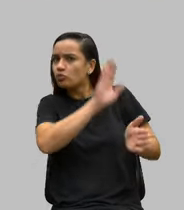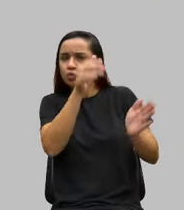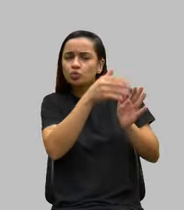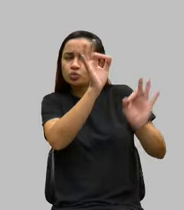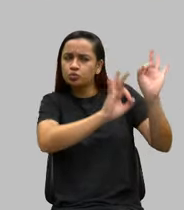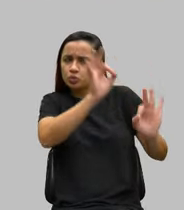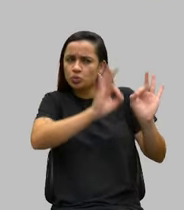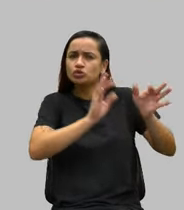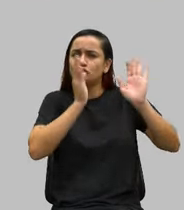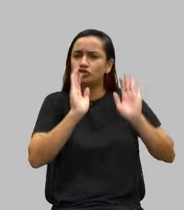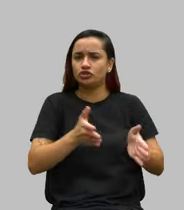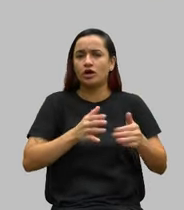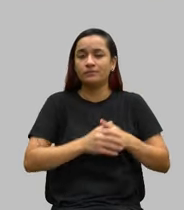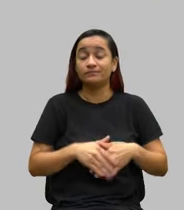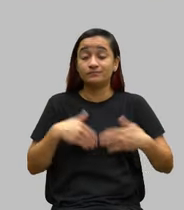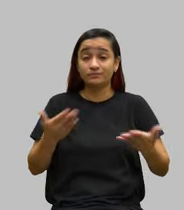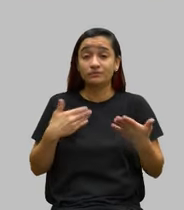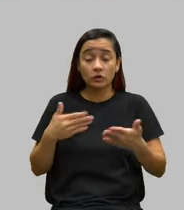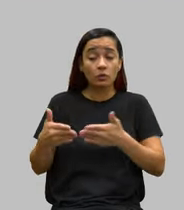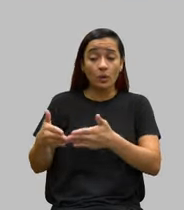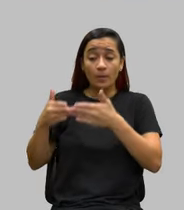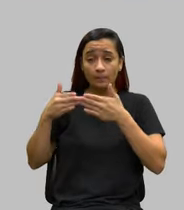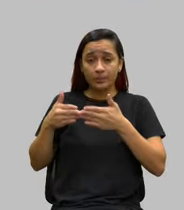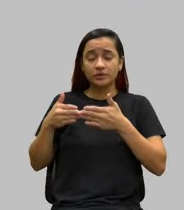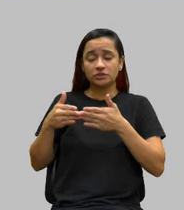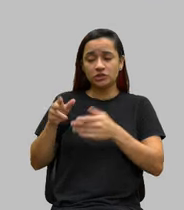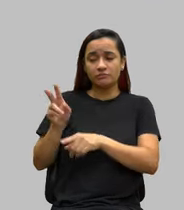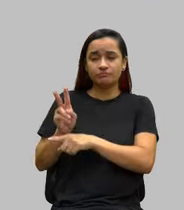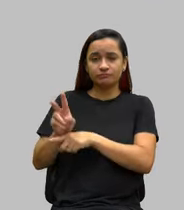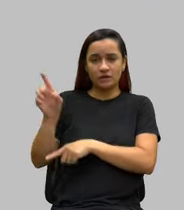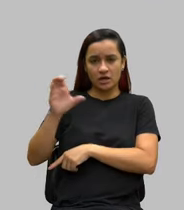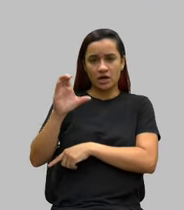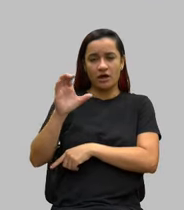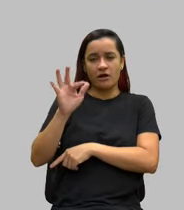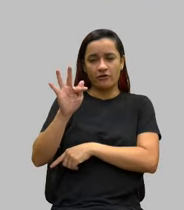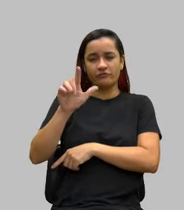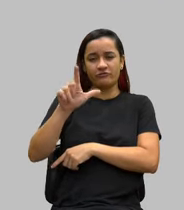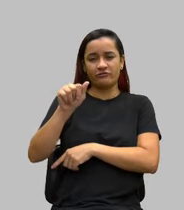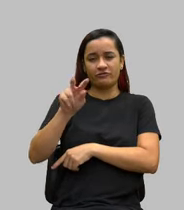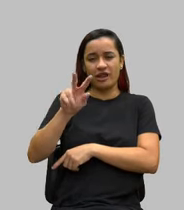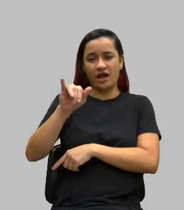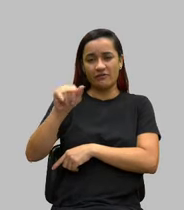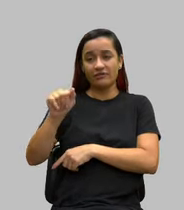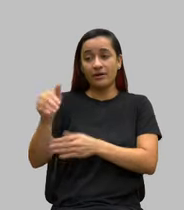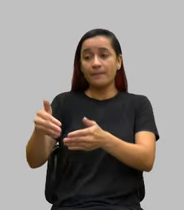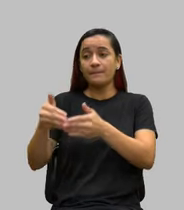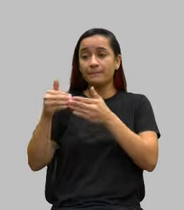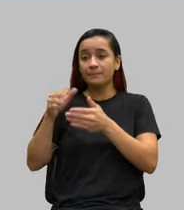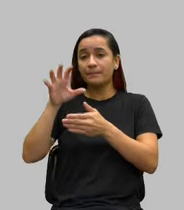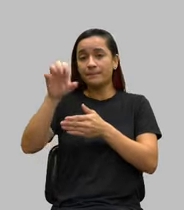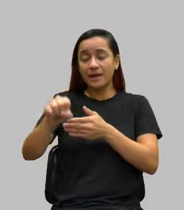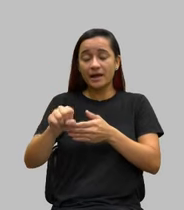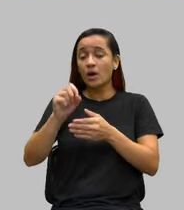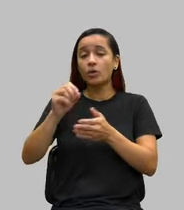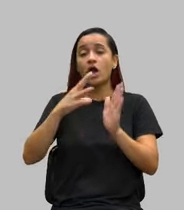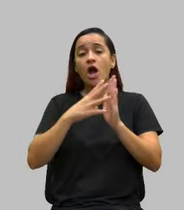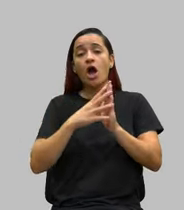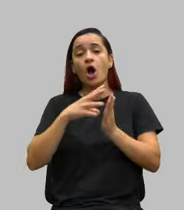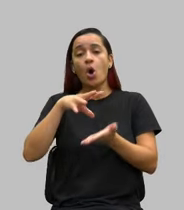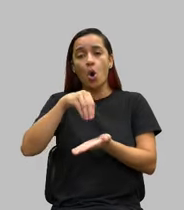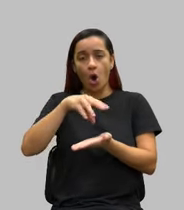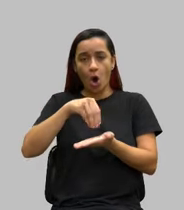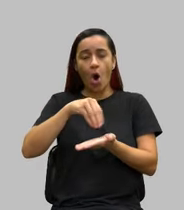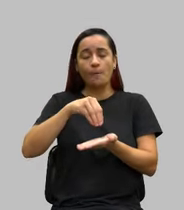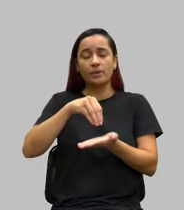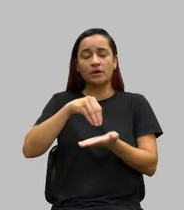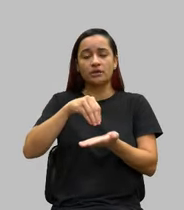consultora Flávia aqui que Resgate aqui a cópia dos dos três requerimentos cópia impressos que eu vou entregar